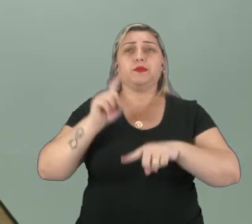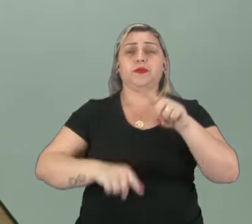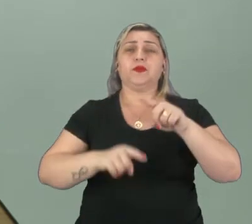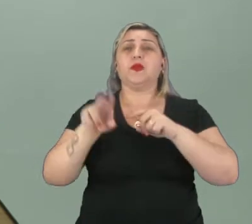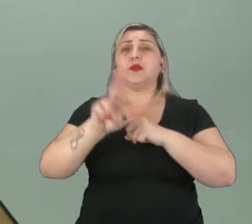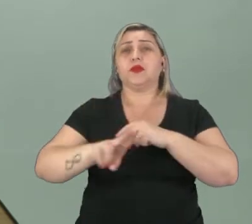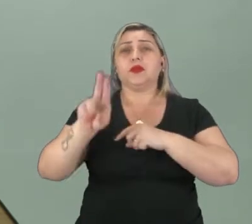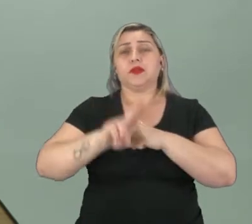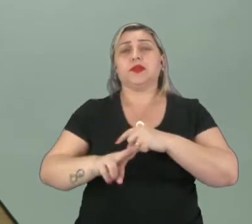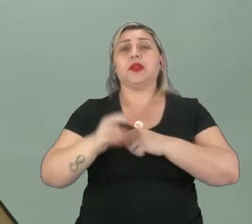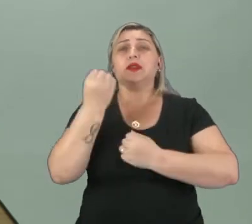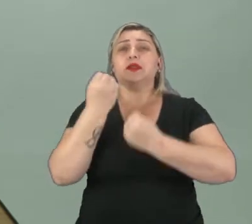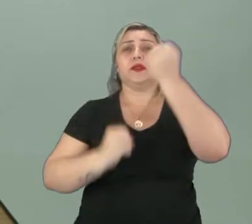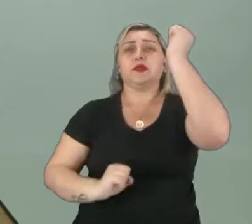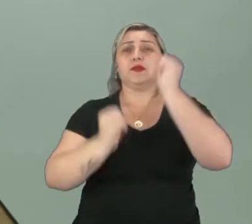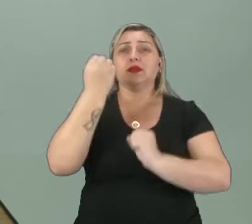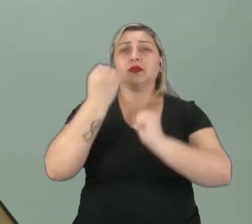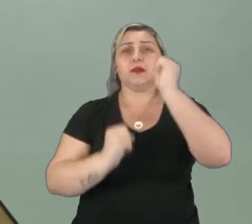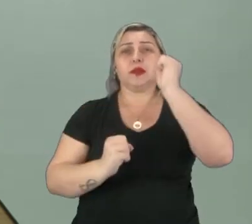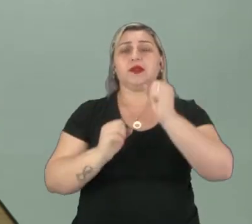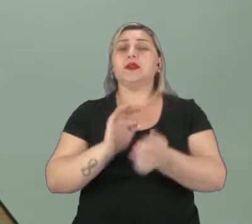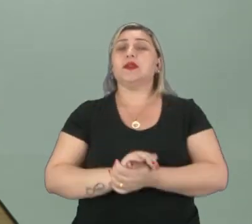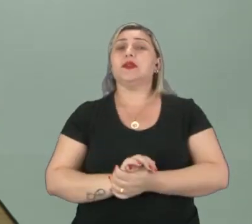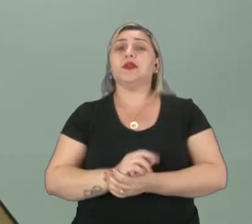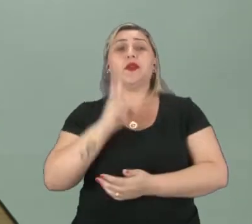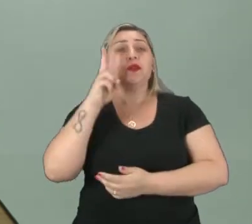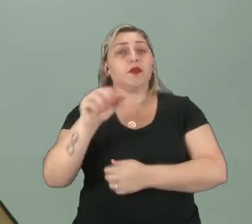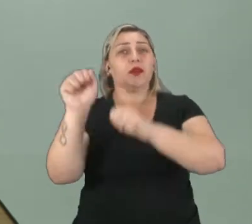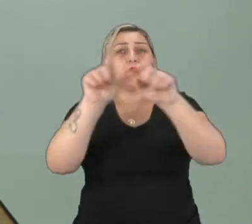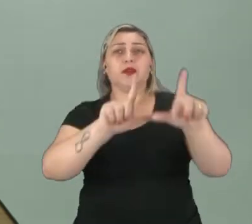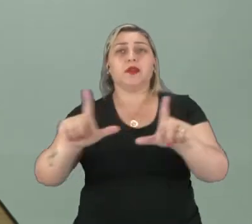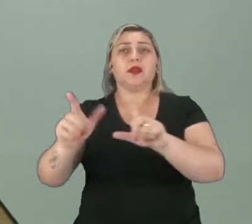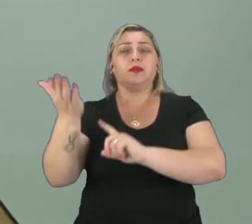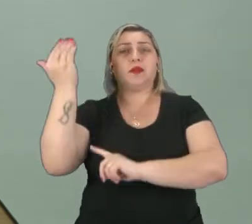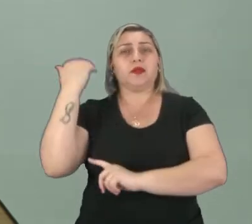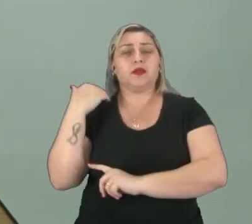como foi usado na fábrica, que, como a gente viu no slide